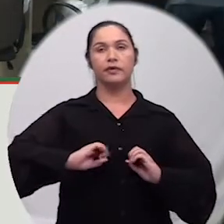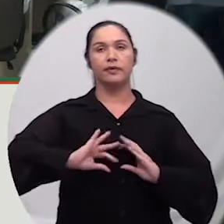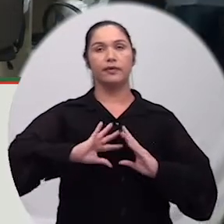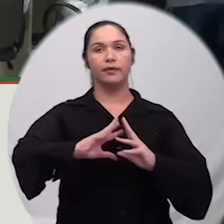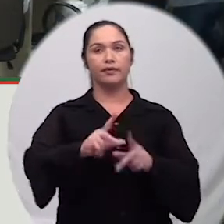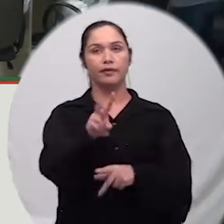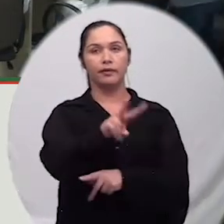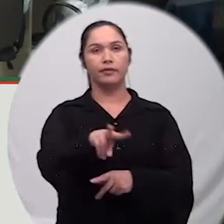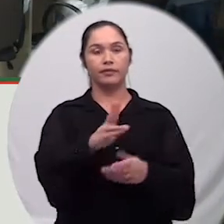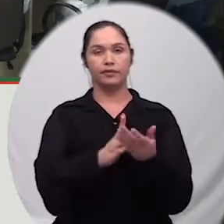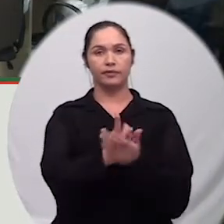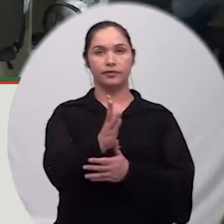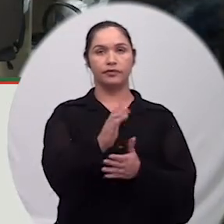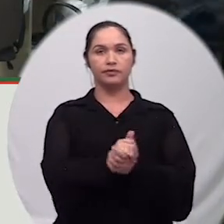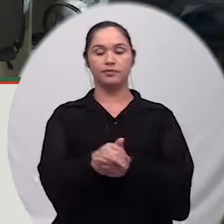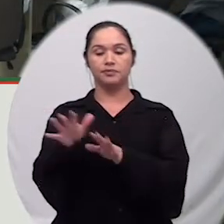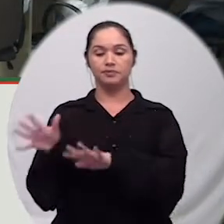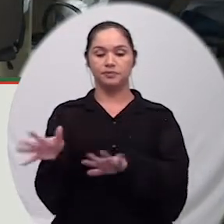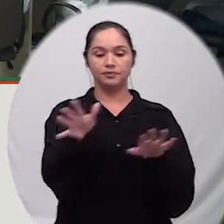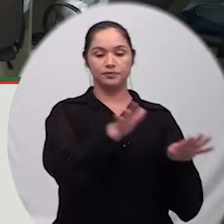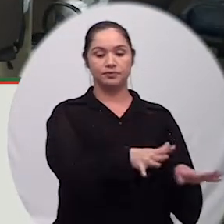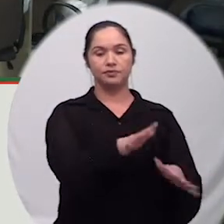estão. Aprovado por unanimidade.